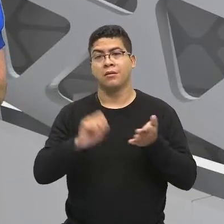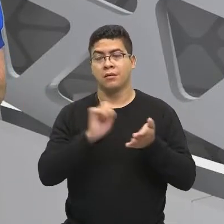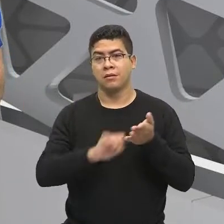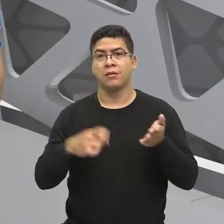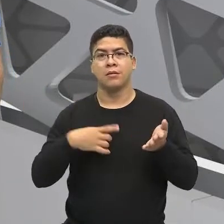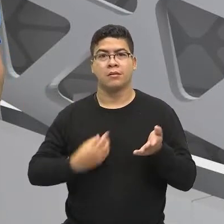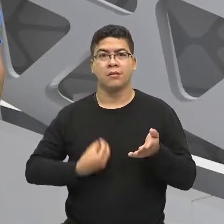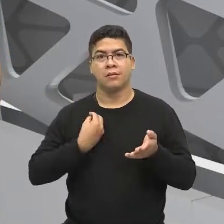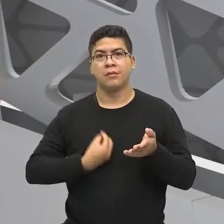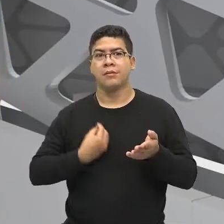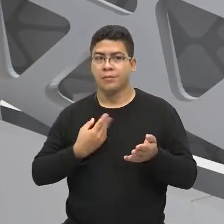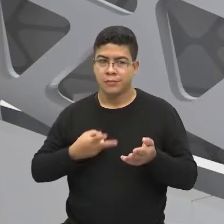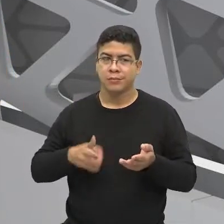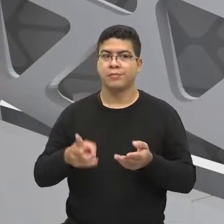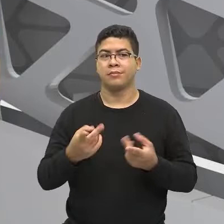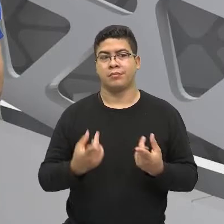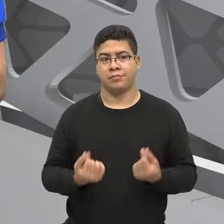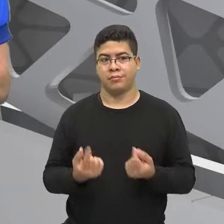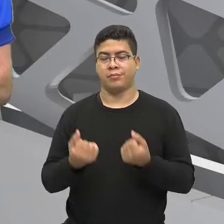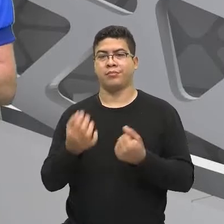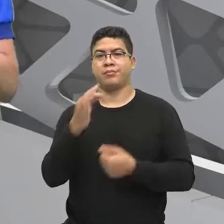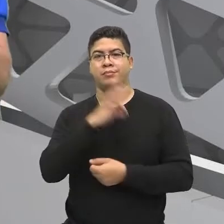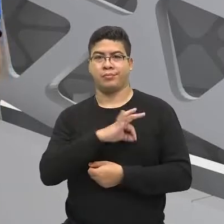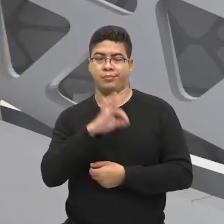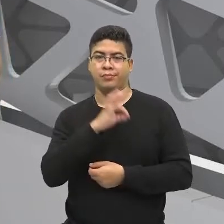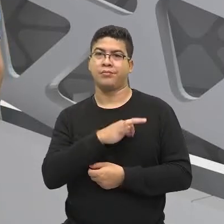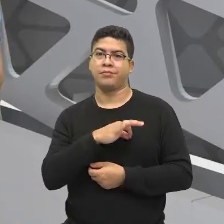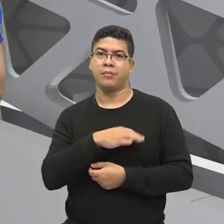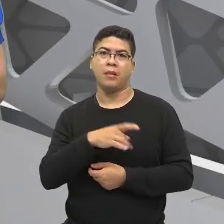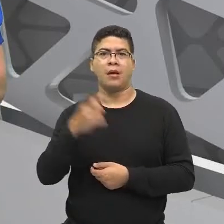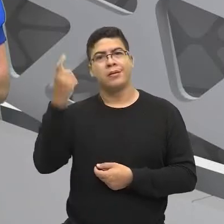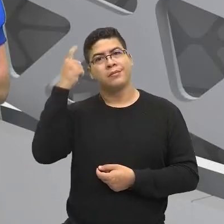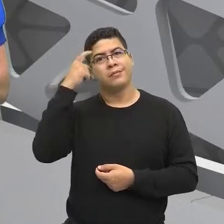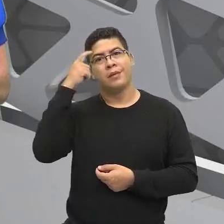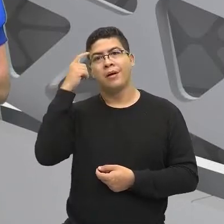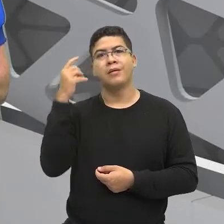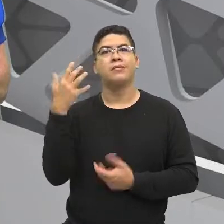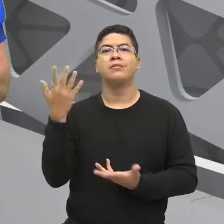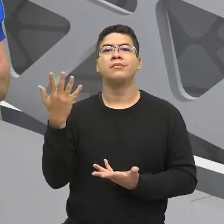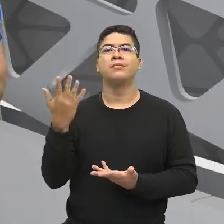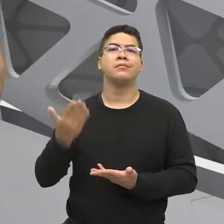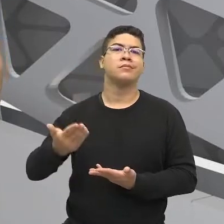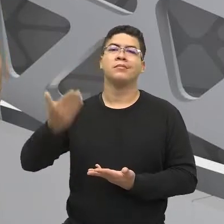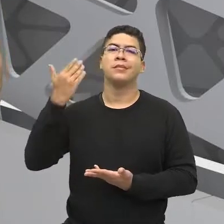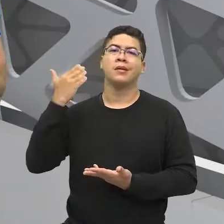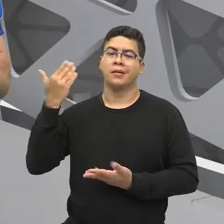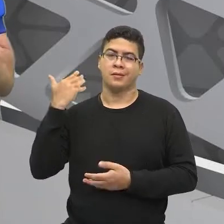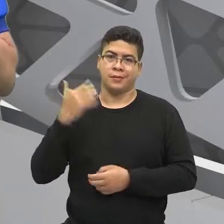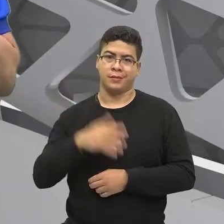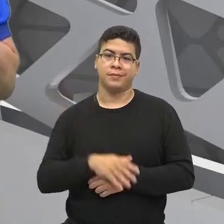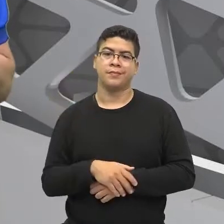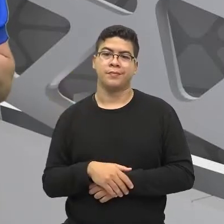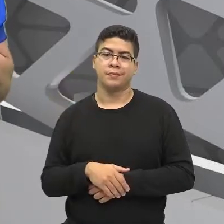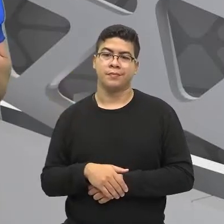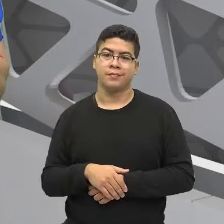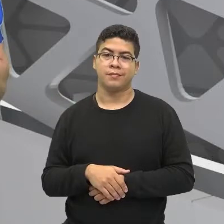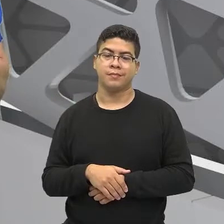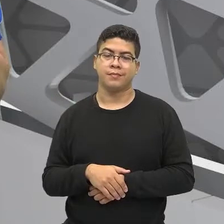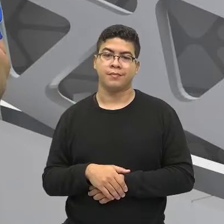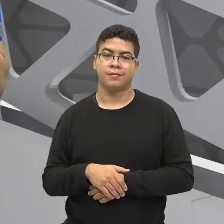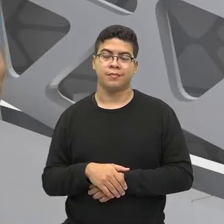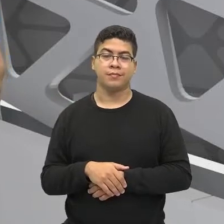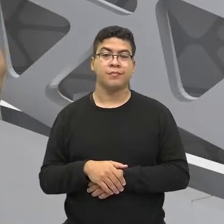disso. Imagina na época do Manuel Bandeira, né? Então, não existe. Os